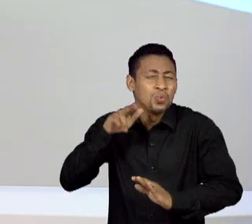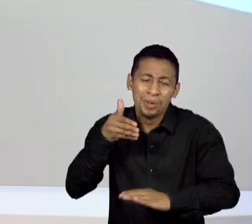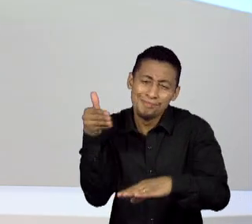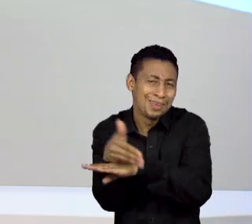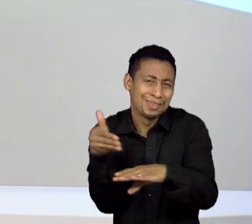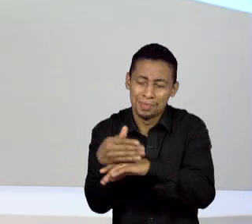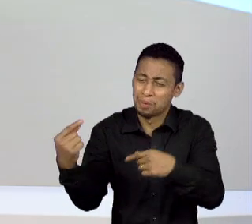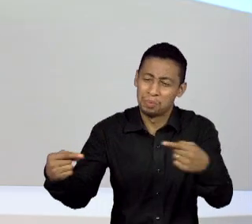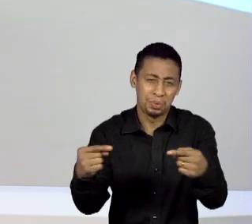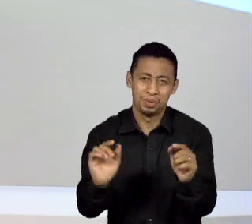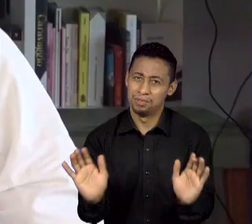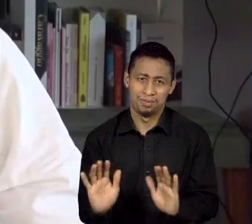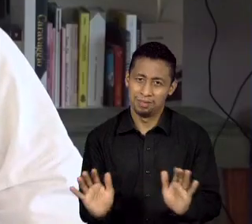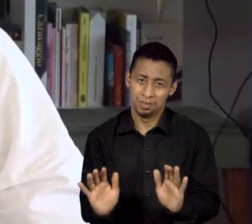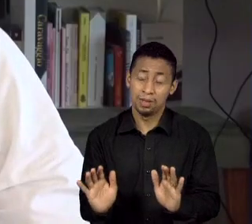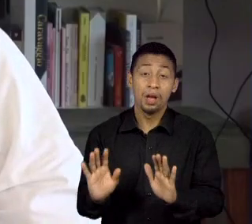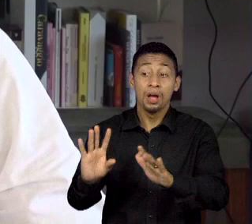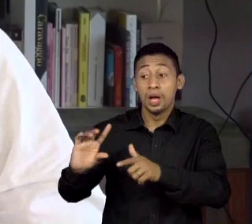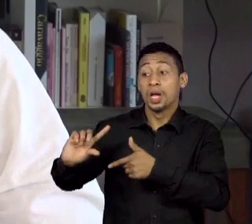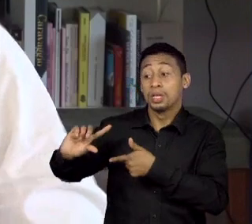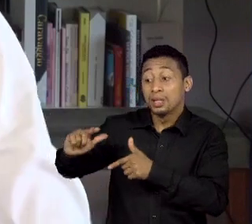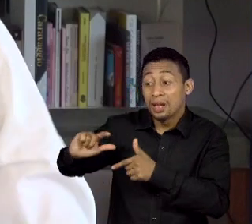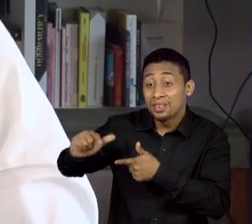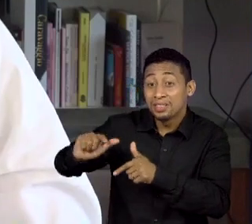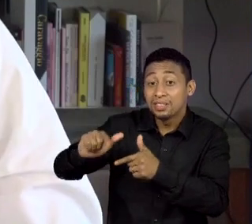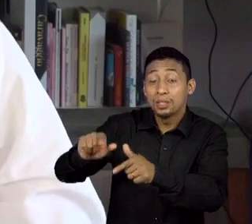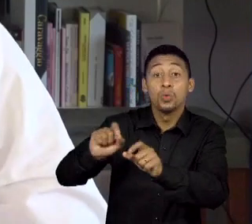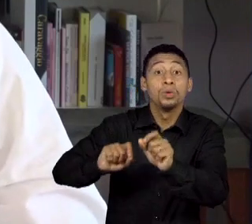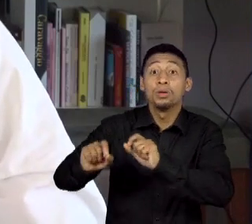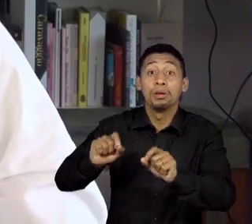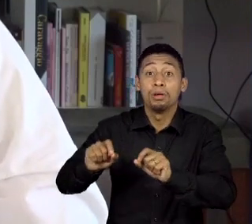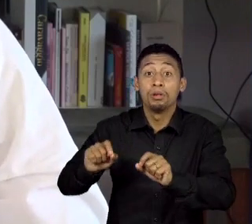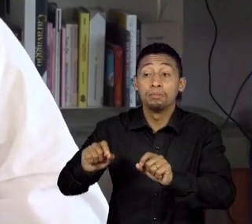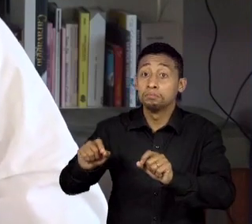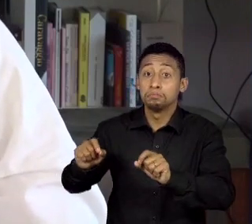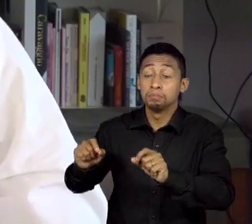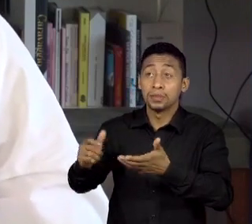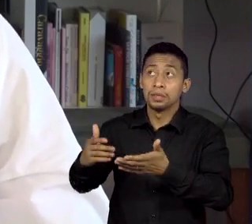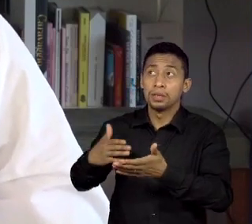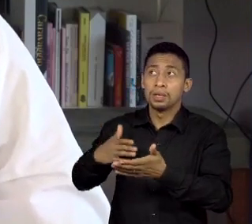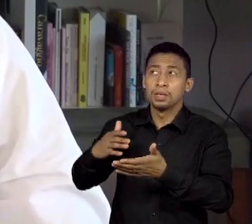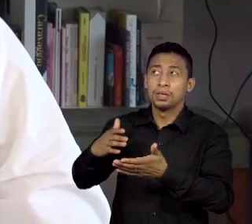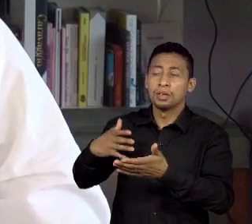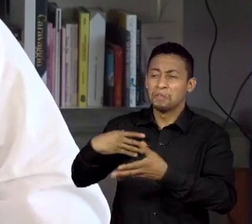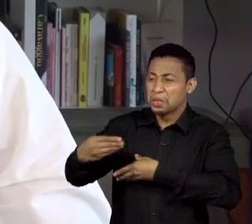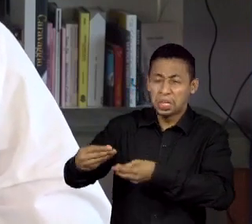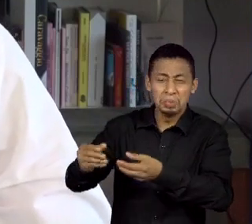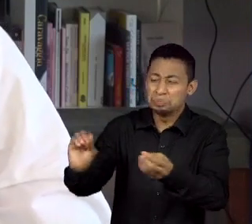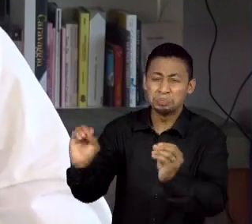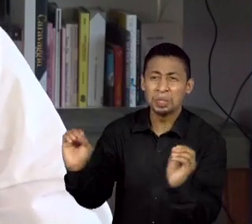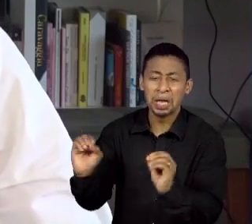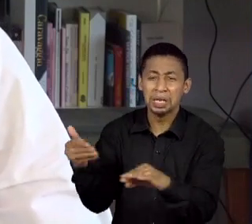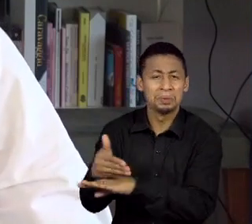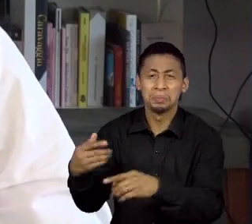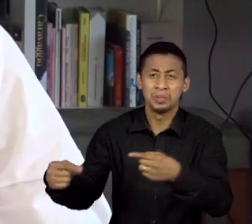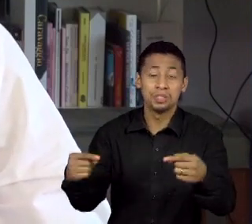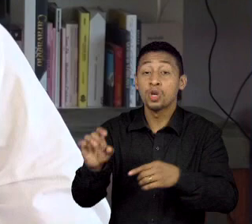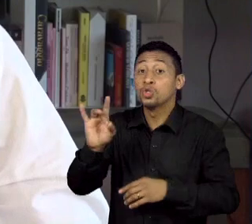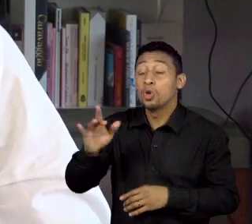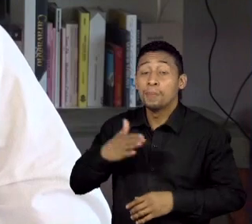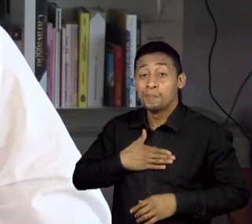e isso era, digamos, era uma tradição de não política, nenhum filho, né, só minha irmã, depois que meu pai morreu, entrou para a